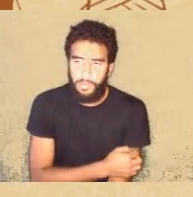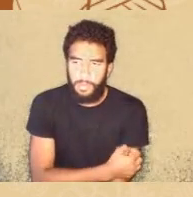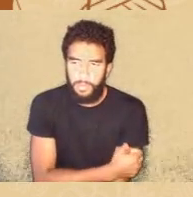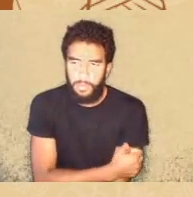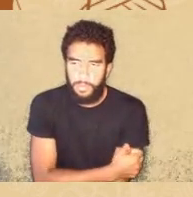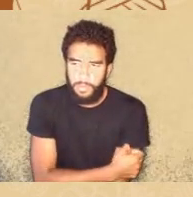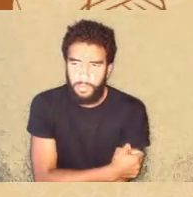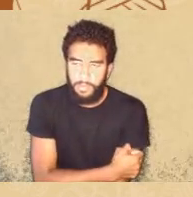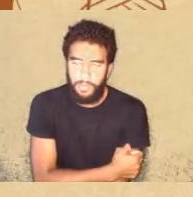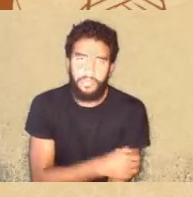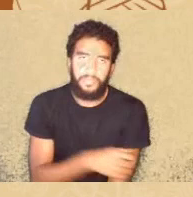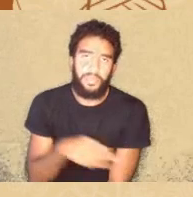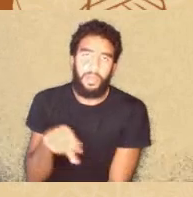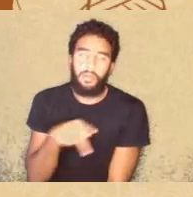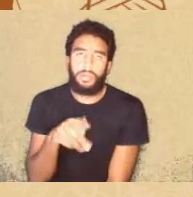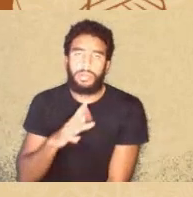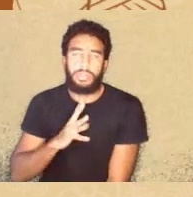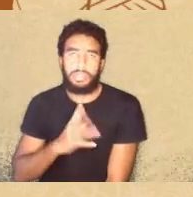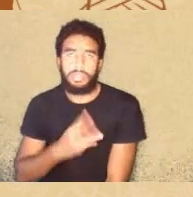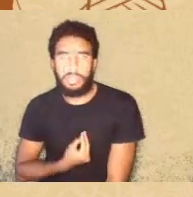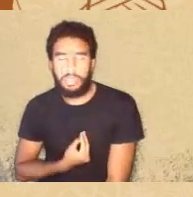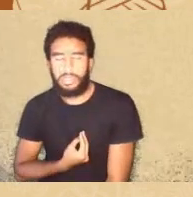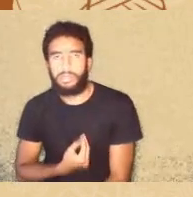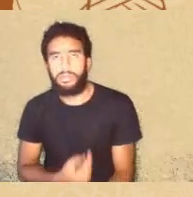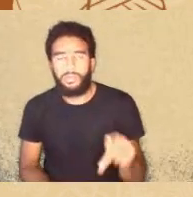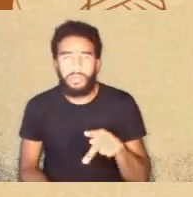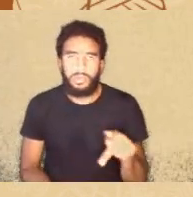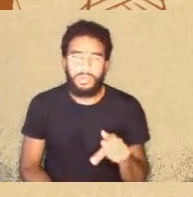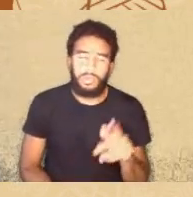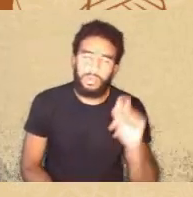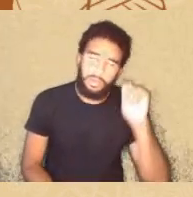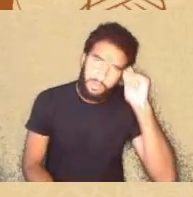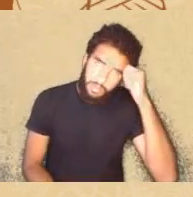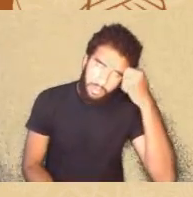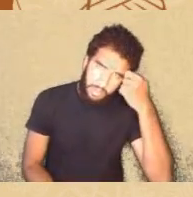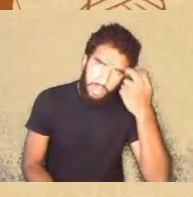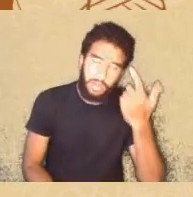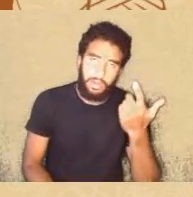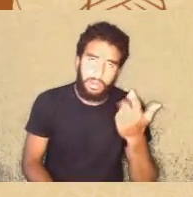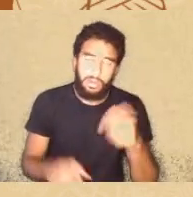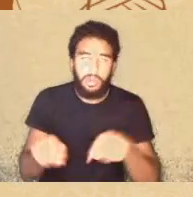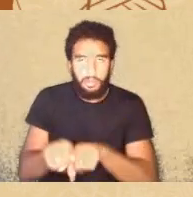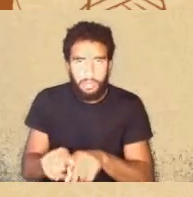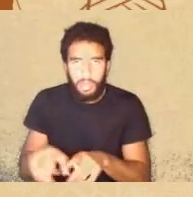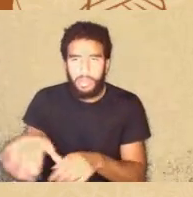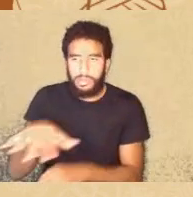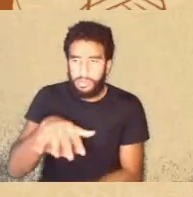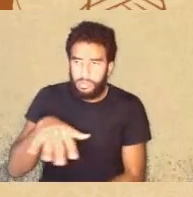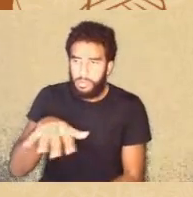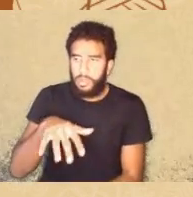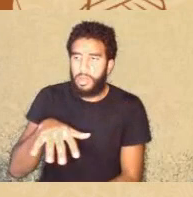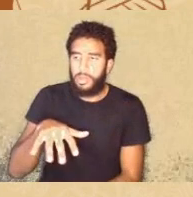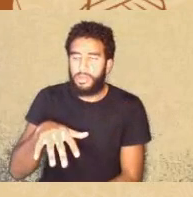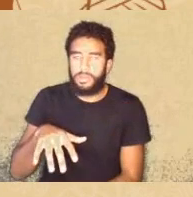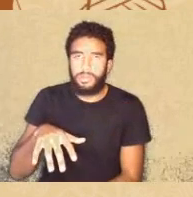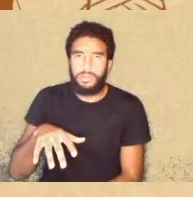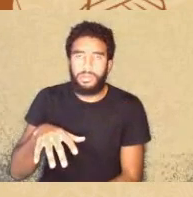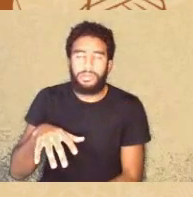professores negros, professores negras. Quando eu penso em universidade, né? O lugar que eu estou. Isso é o pulo do gato,